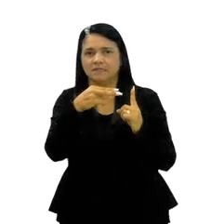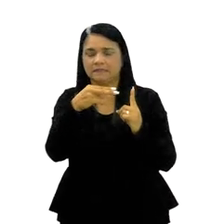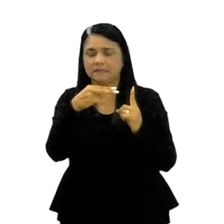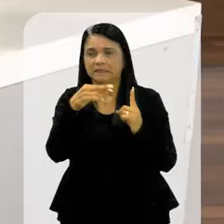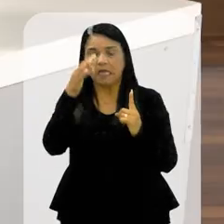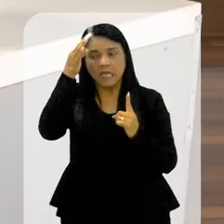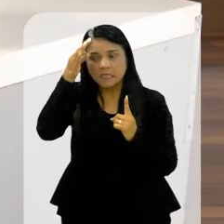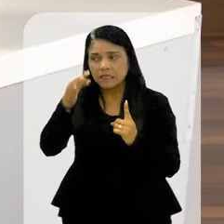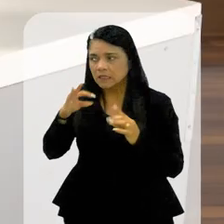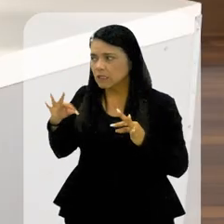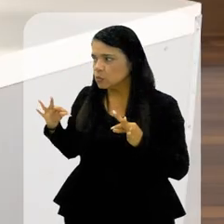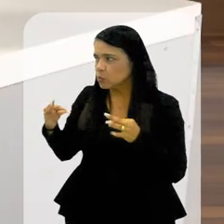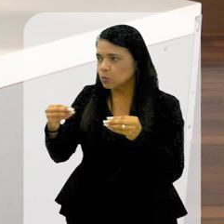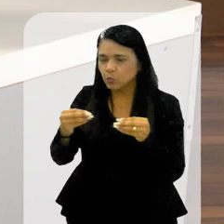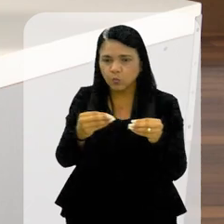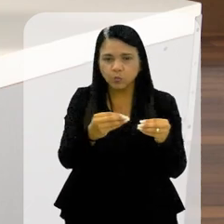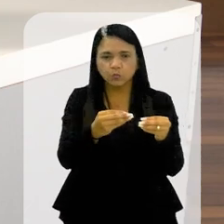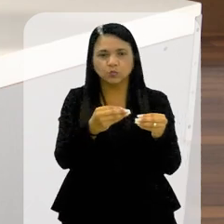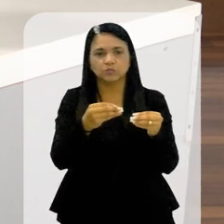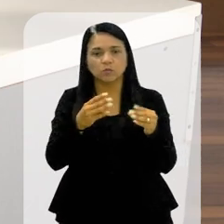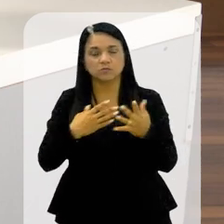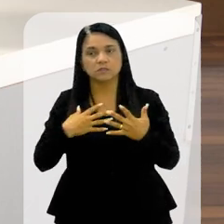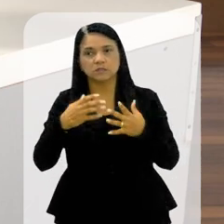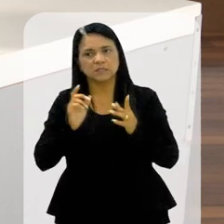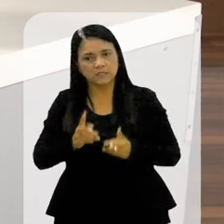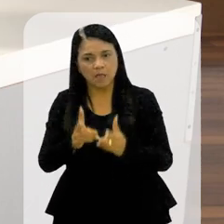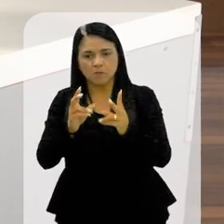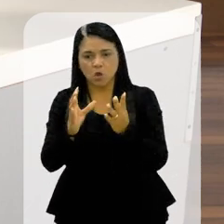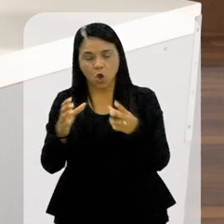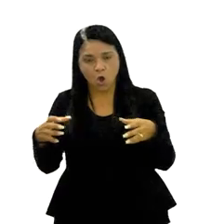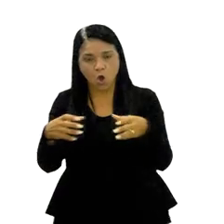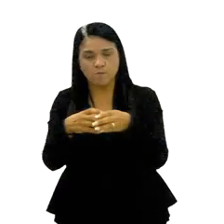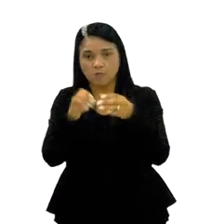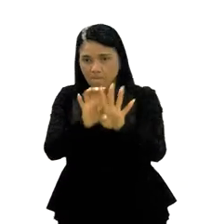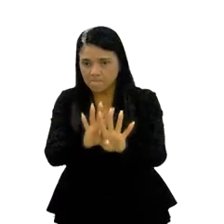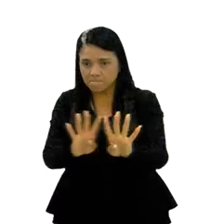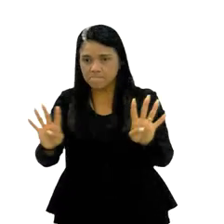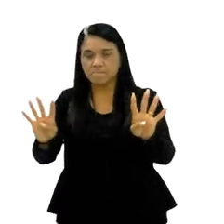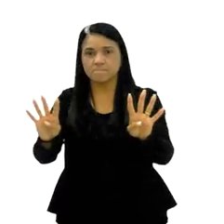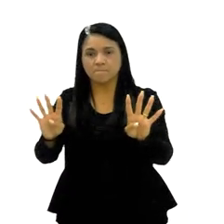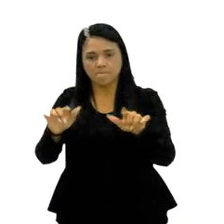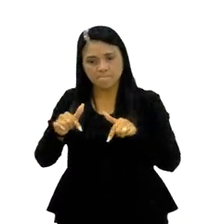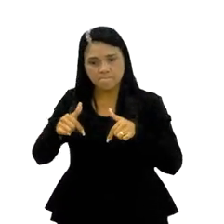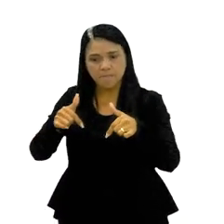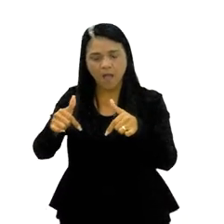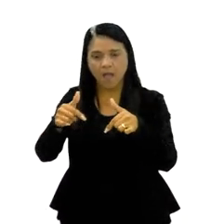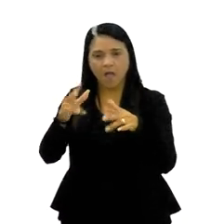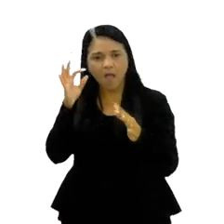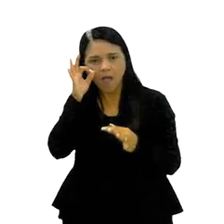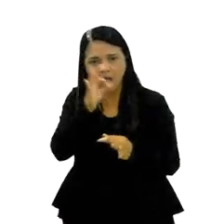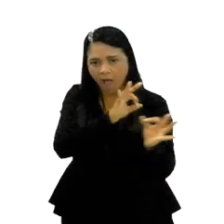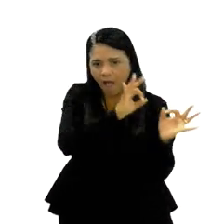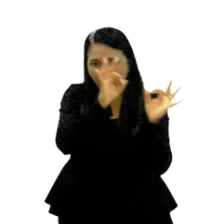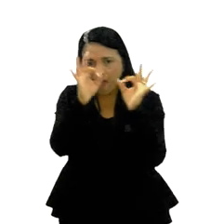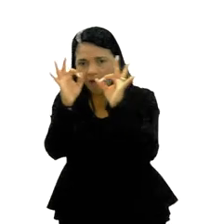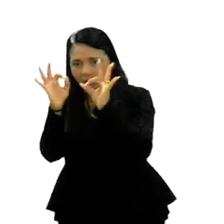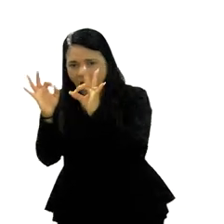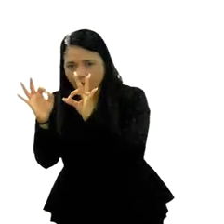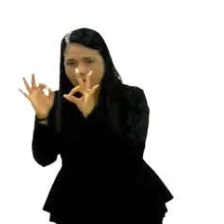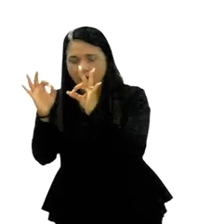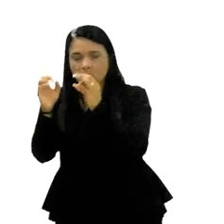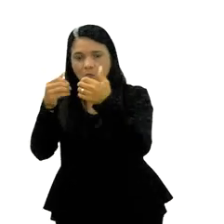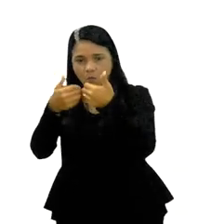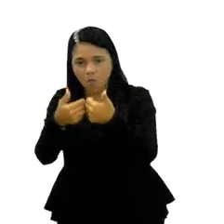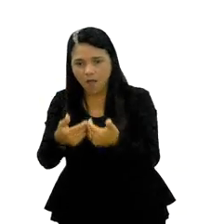jeito. O que está acontecendo à sua volta, né? Não tem jeito. Eu via sempre a sua comissão de frente sendo executada, porque era o que dava para nós assistirmos passando por